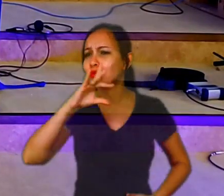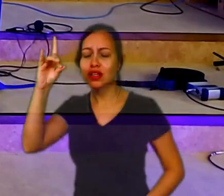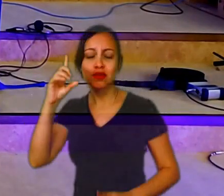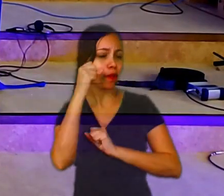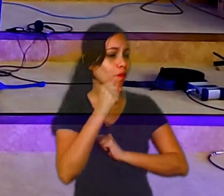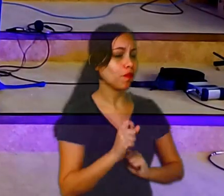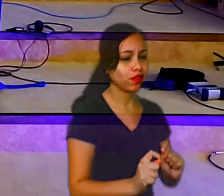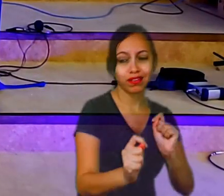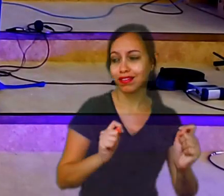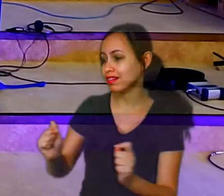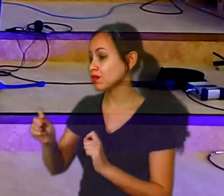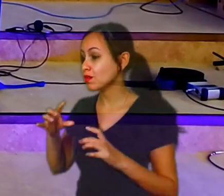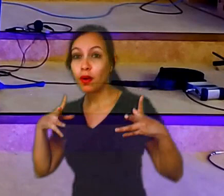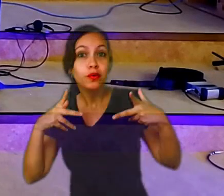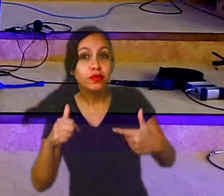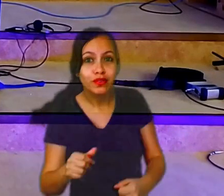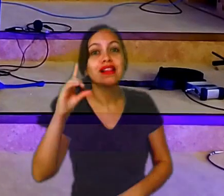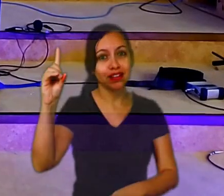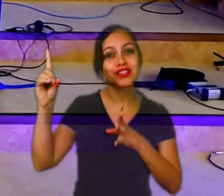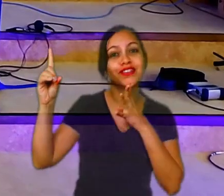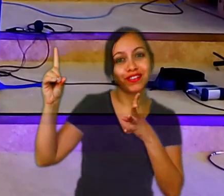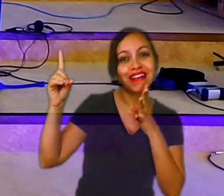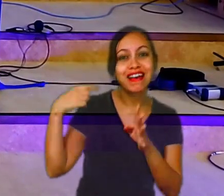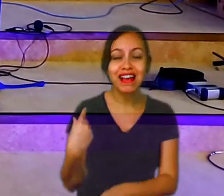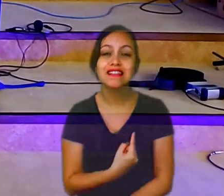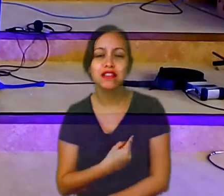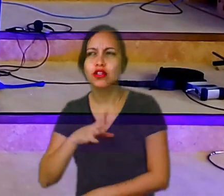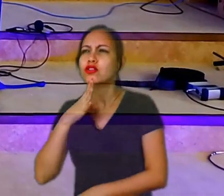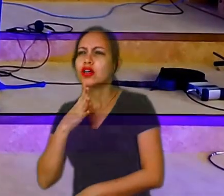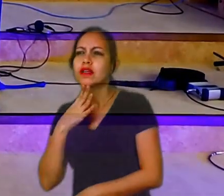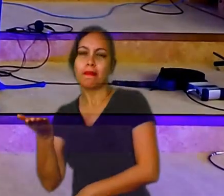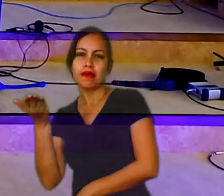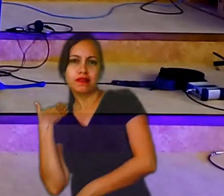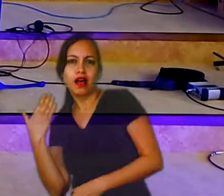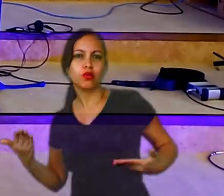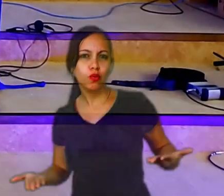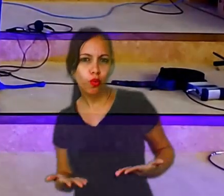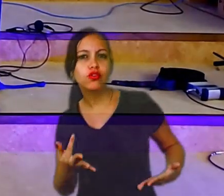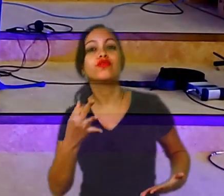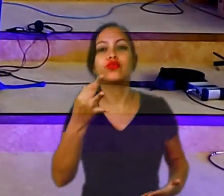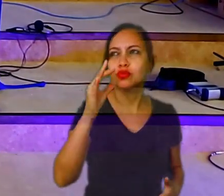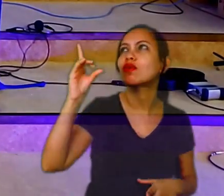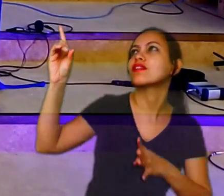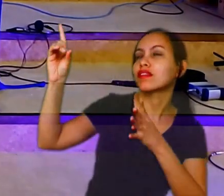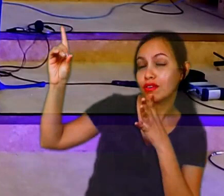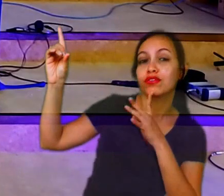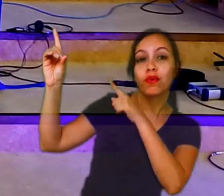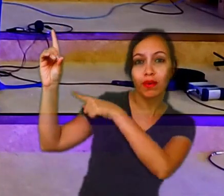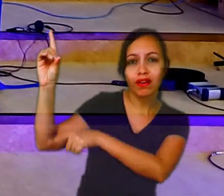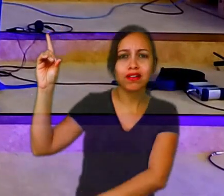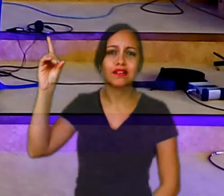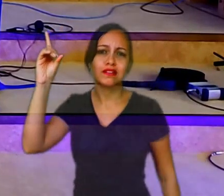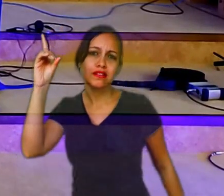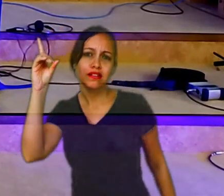em todo. Ele nos conhece, ele sabe o nosso passado, o nosso presente e o nosso futuro. Ele